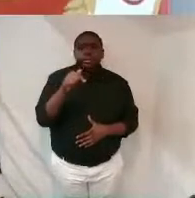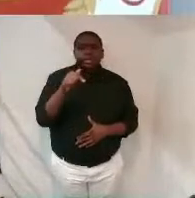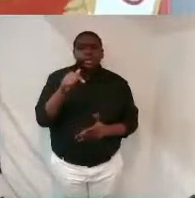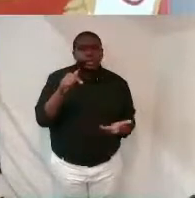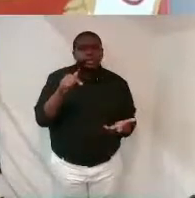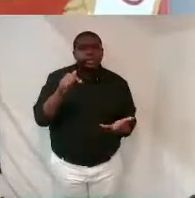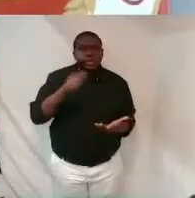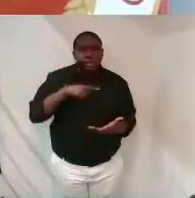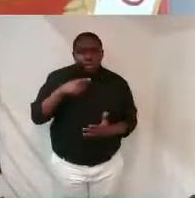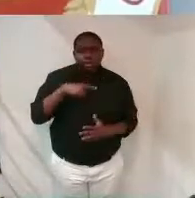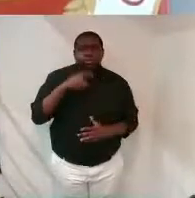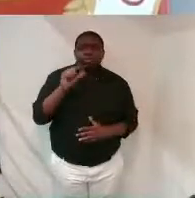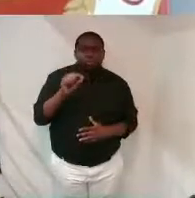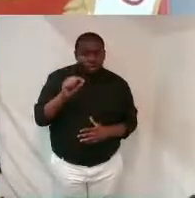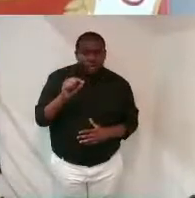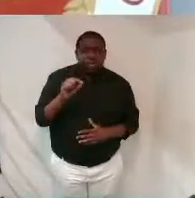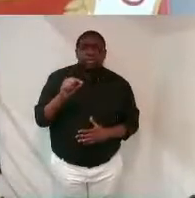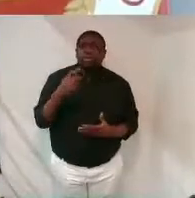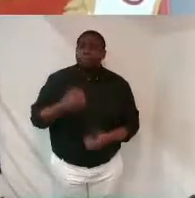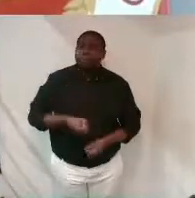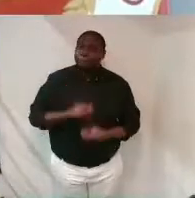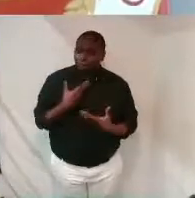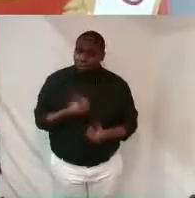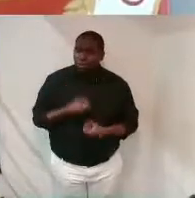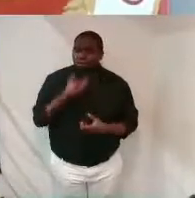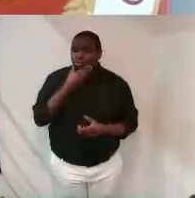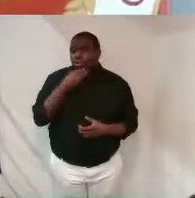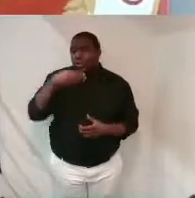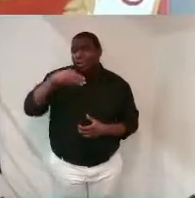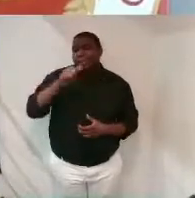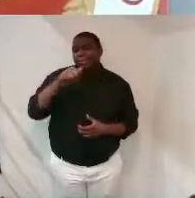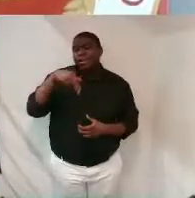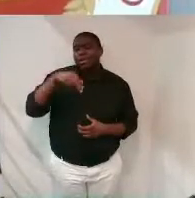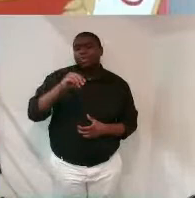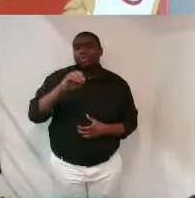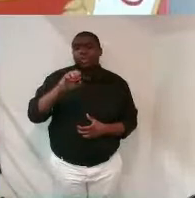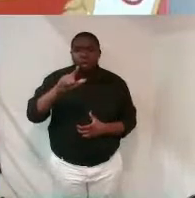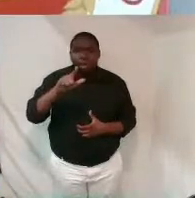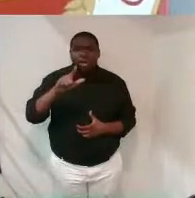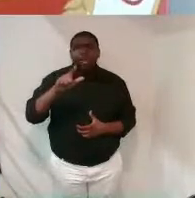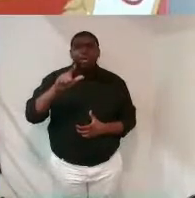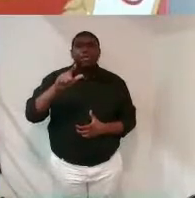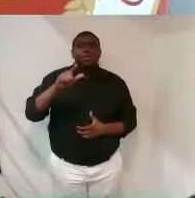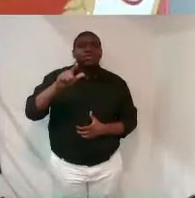bonito e conhecido poema de Manuel Bandeira chamado O Bicho,